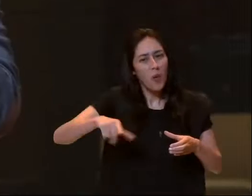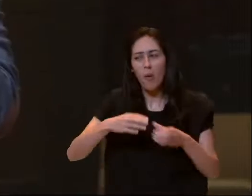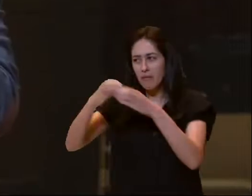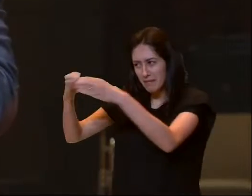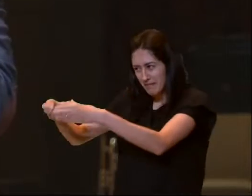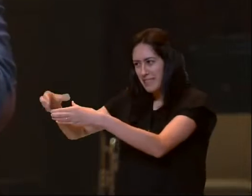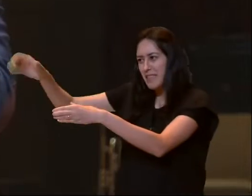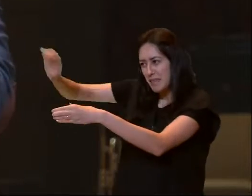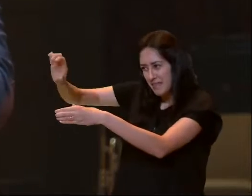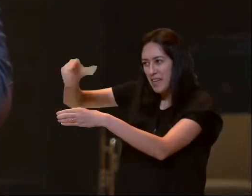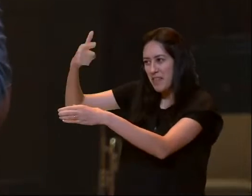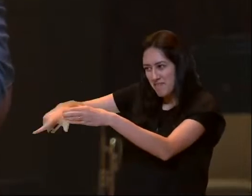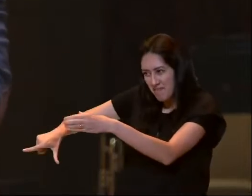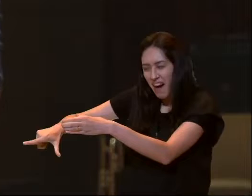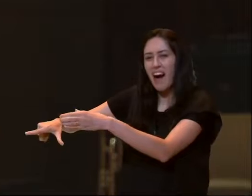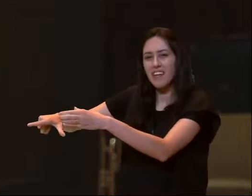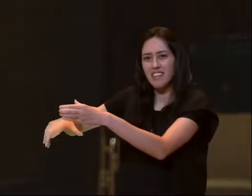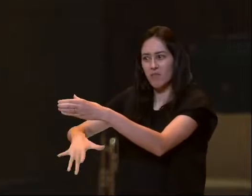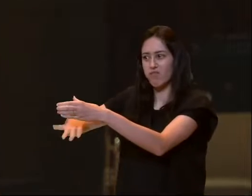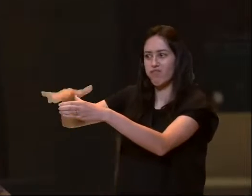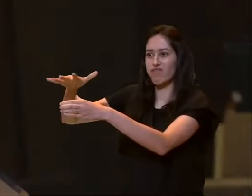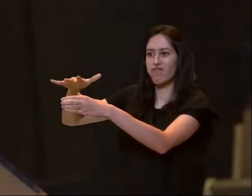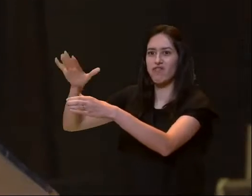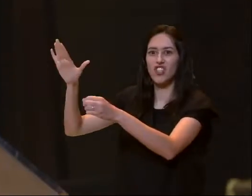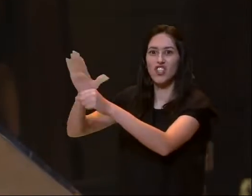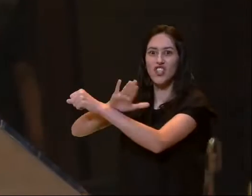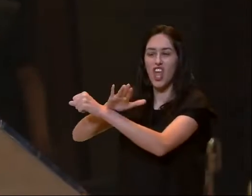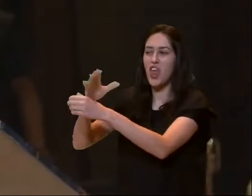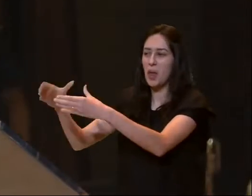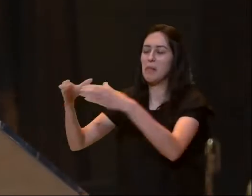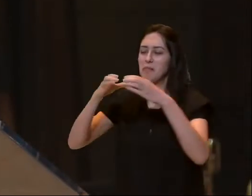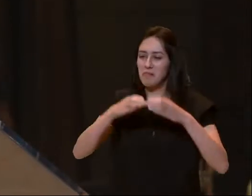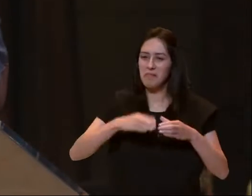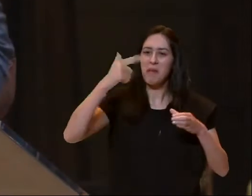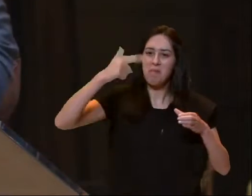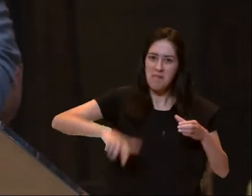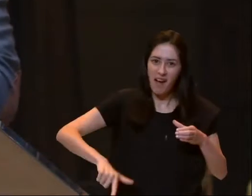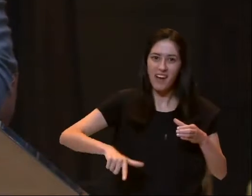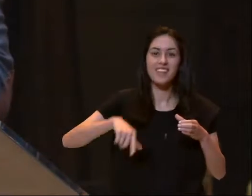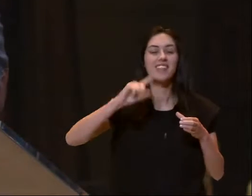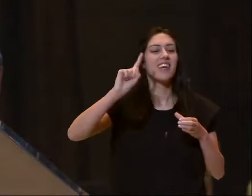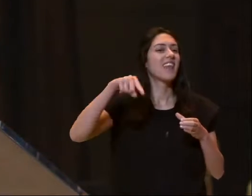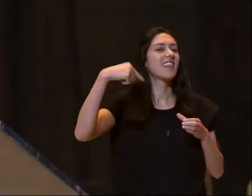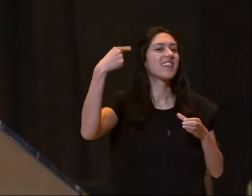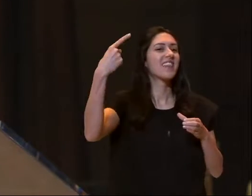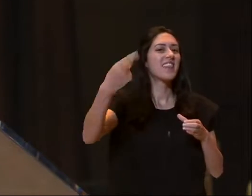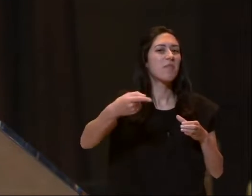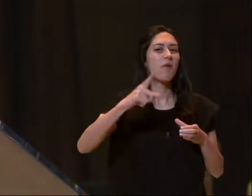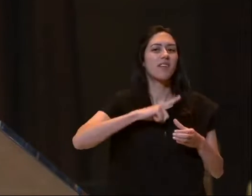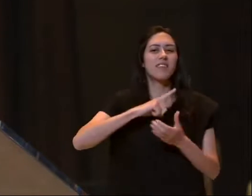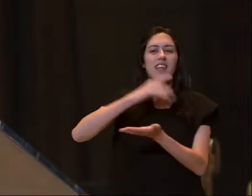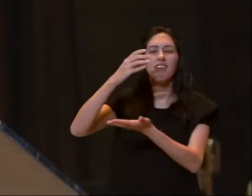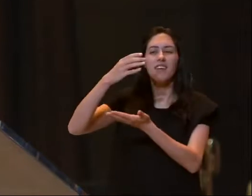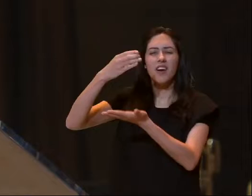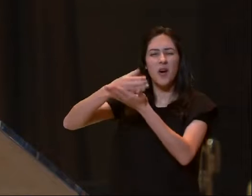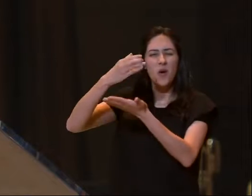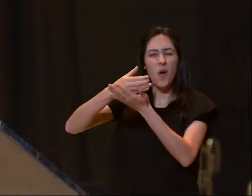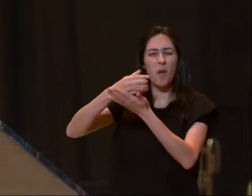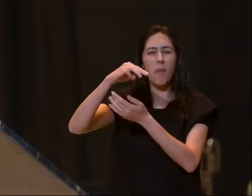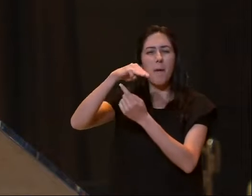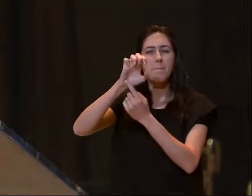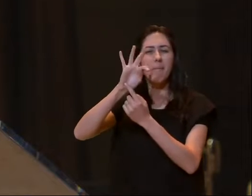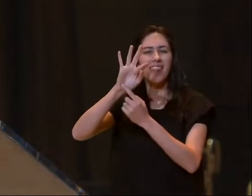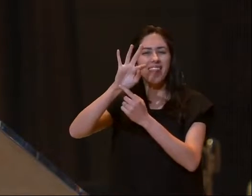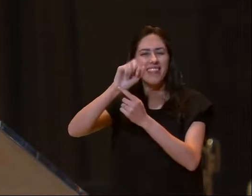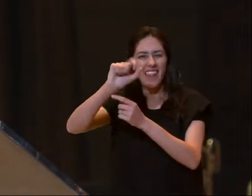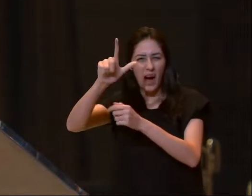saquinho de pipoca, depois pegava aquele copo de metal, assim, de aço,